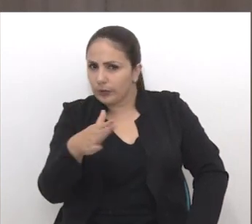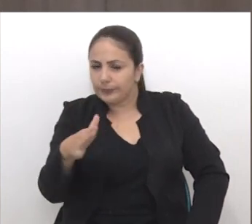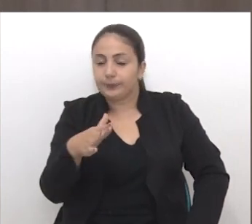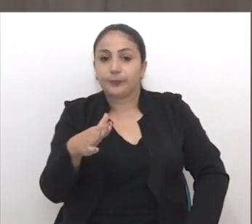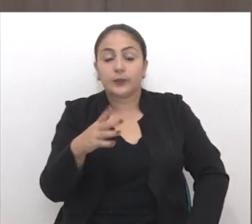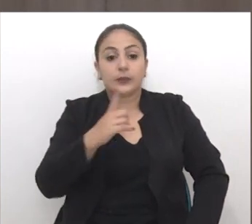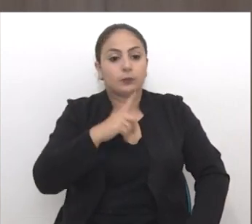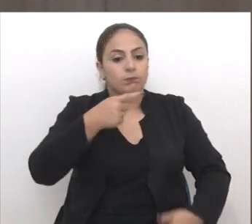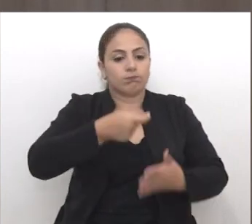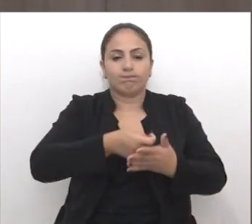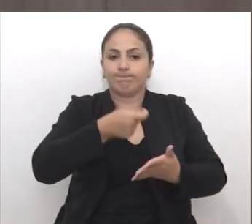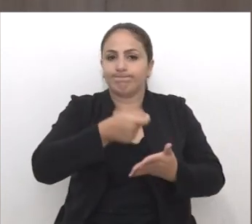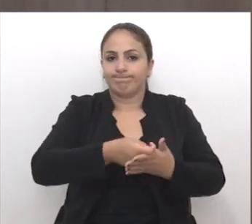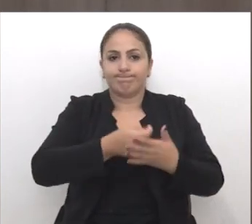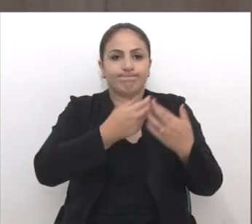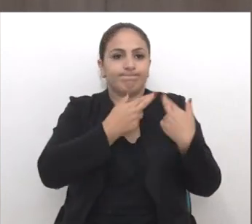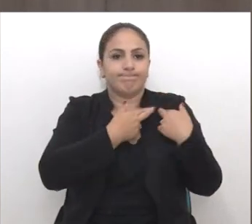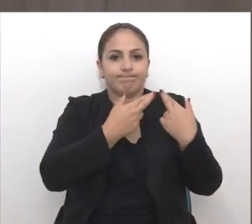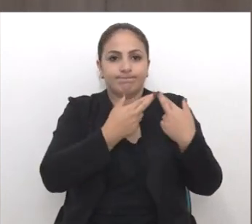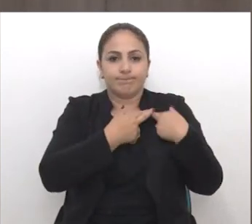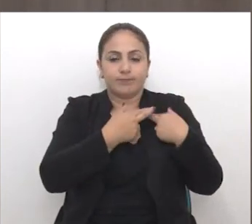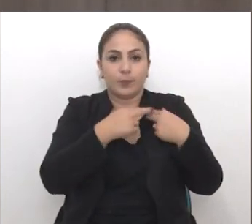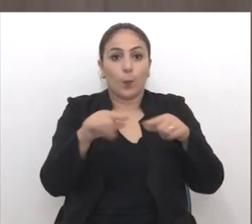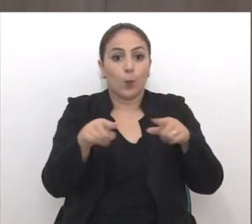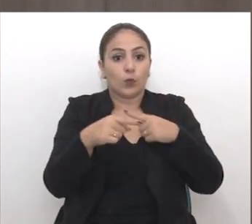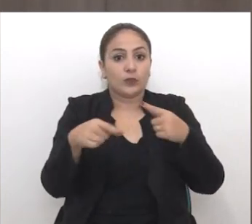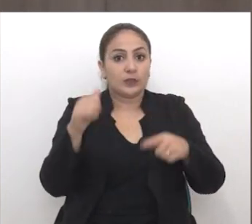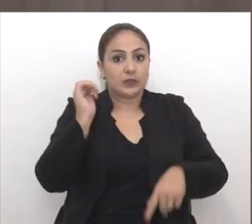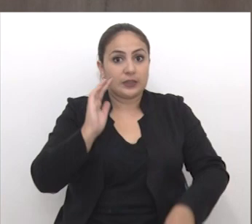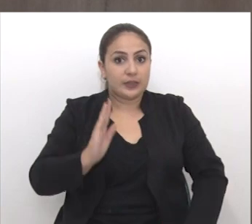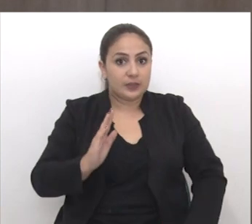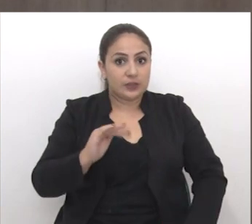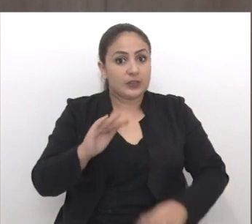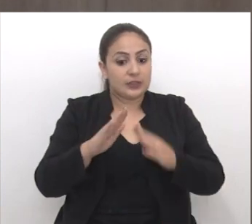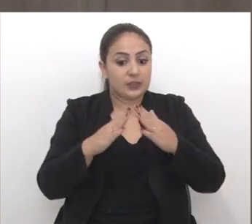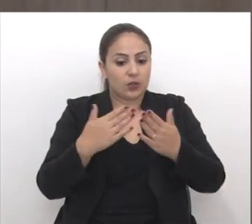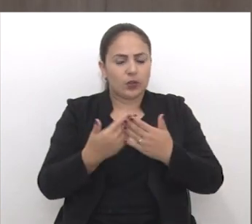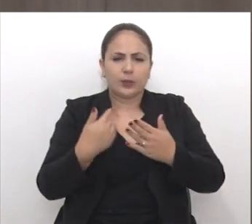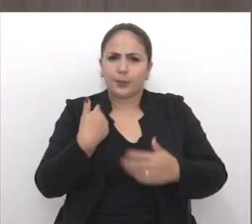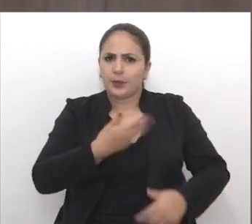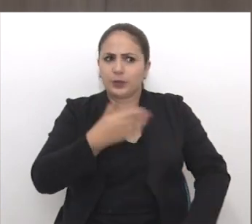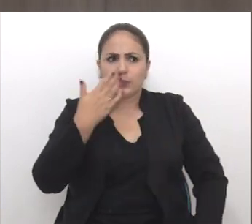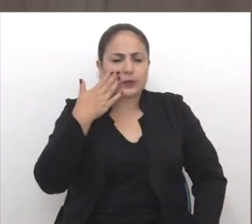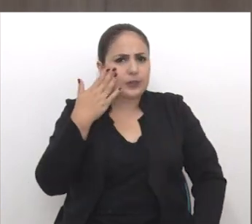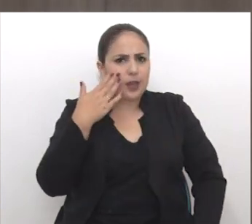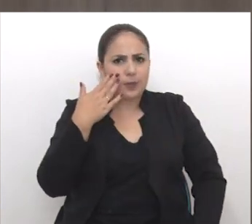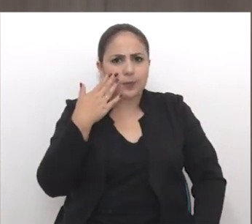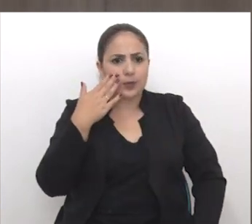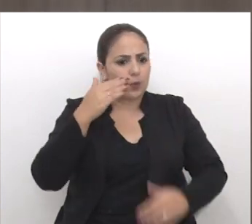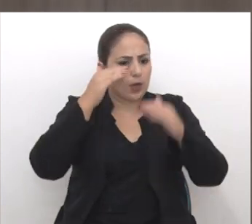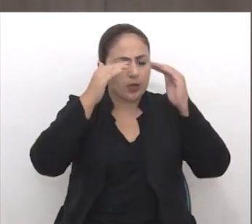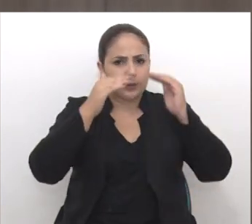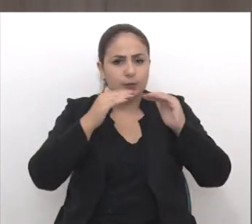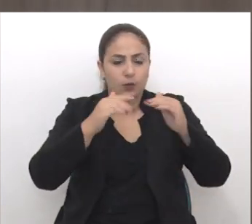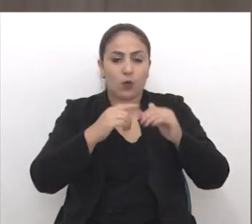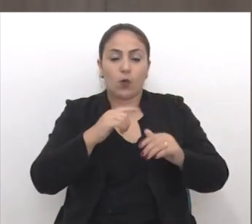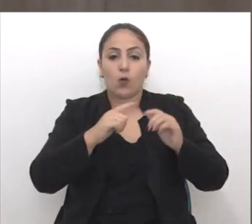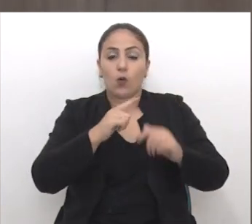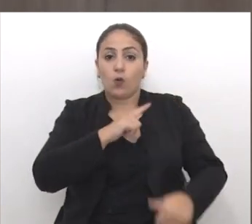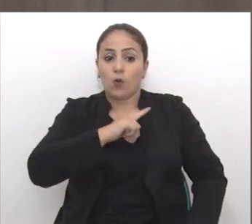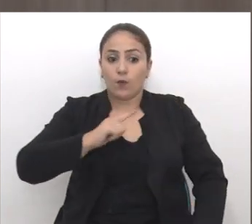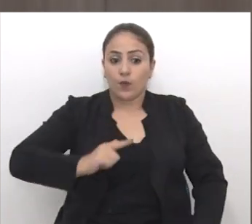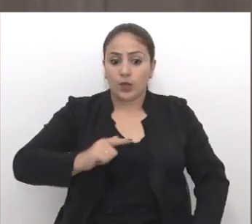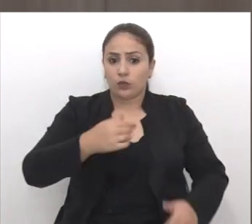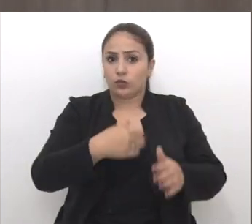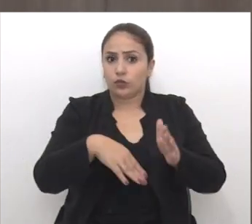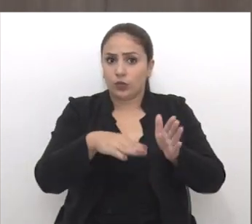tendo essa obrigatoriedade do hino nacional nas escolas. Só que a gente sabe que não era cumprido. O governo chegou